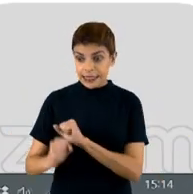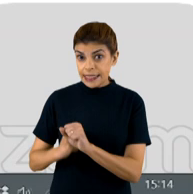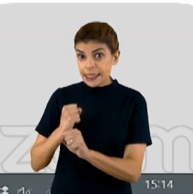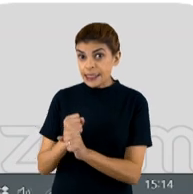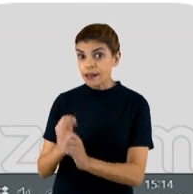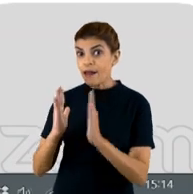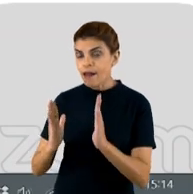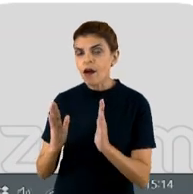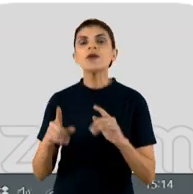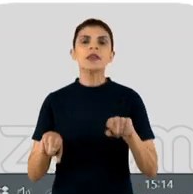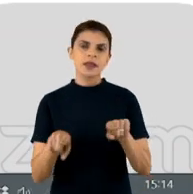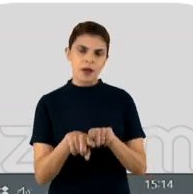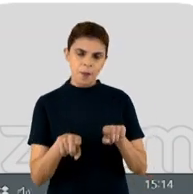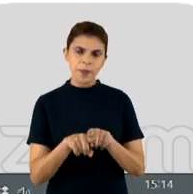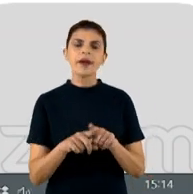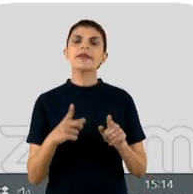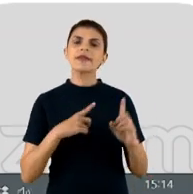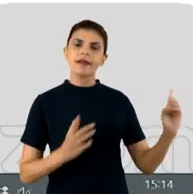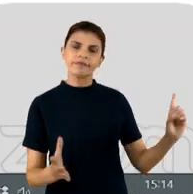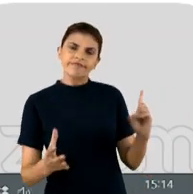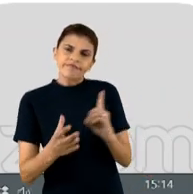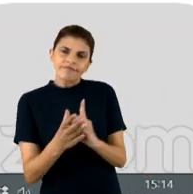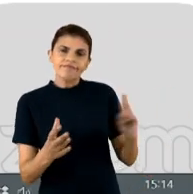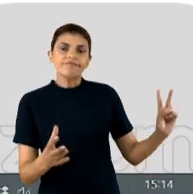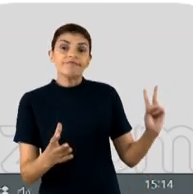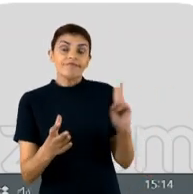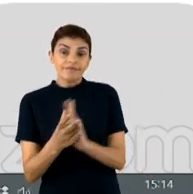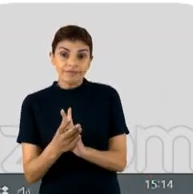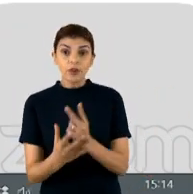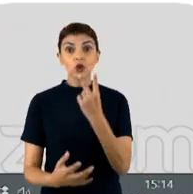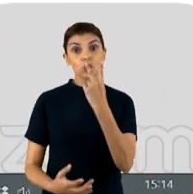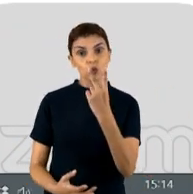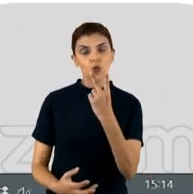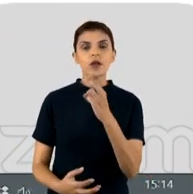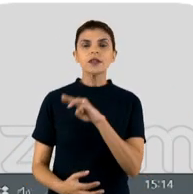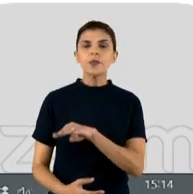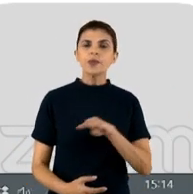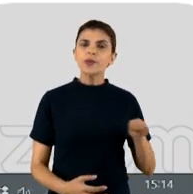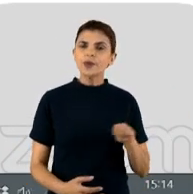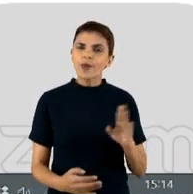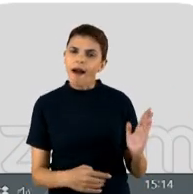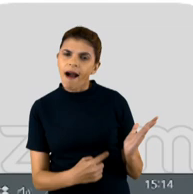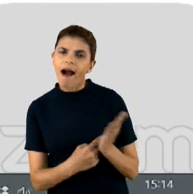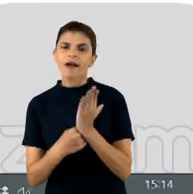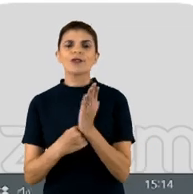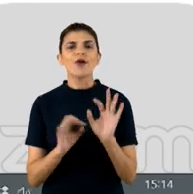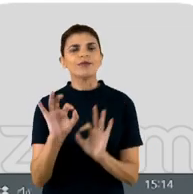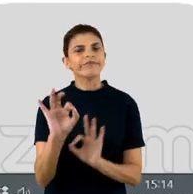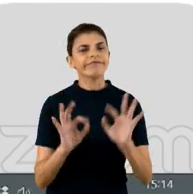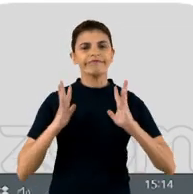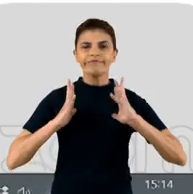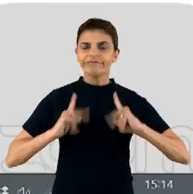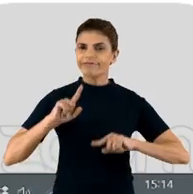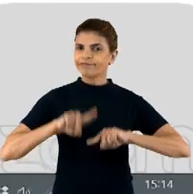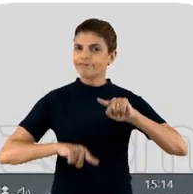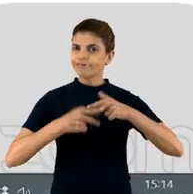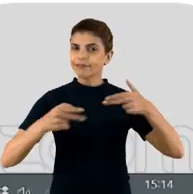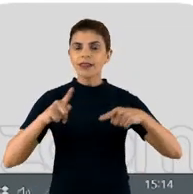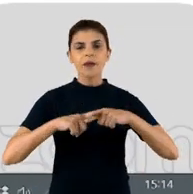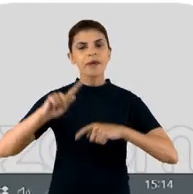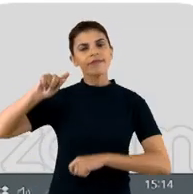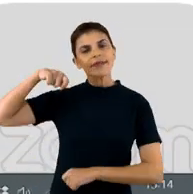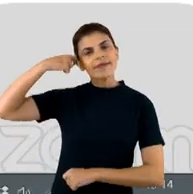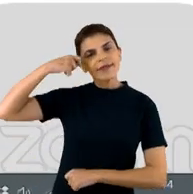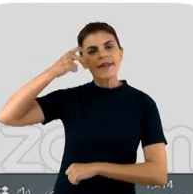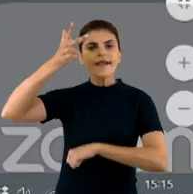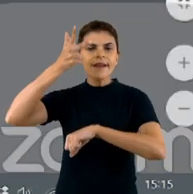nós, então, também envolvemos a participação de duas monitoras que nos ajudaram a organizar o material e também as